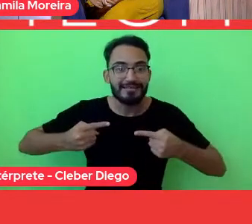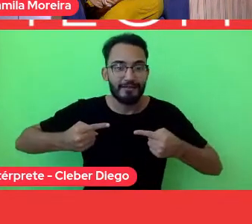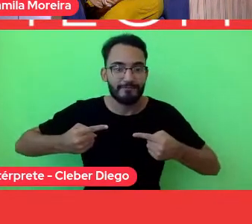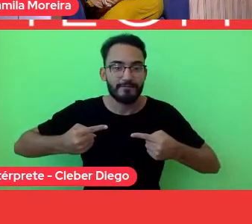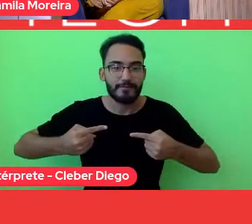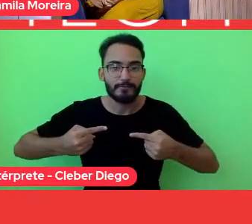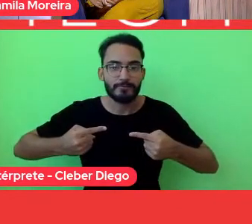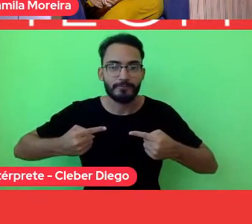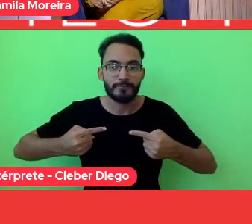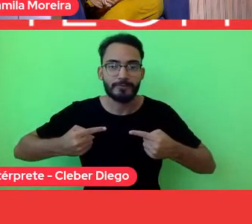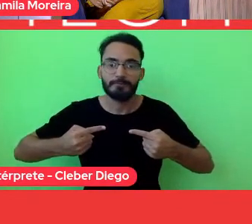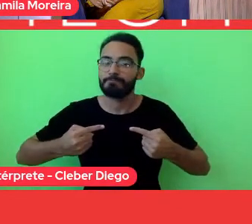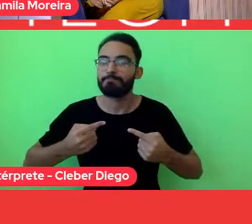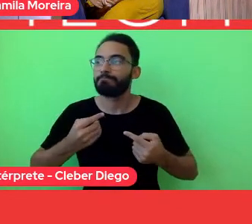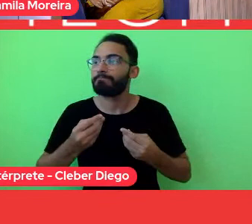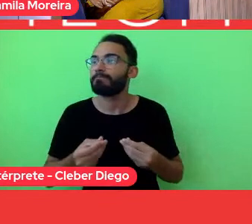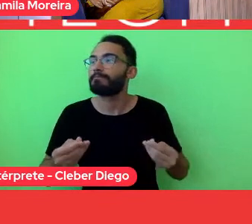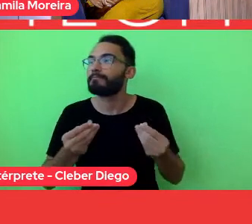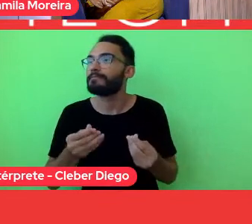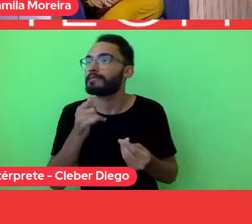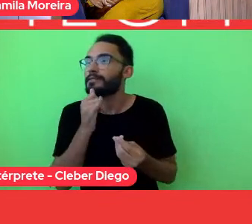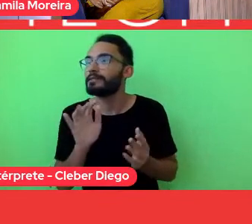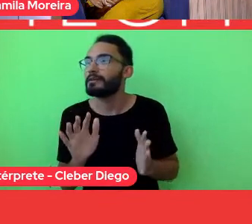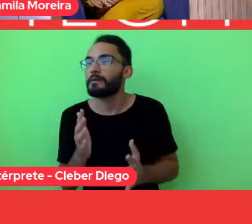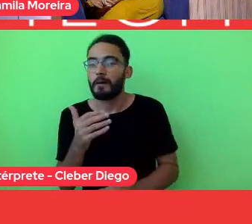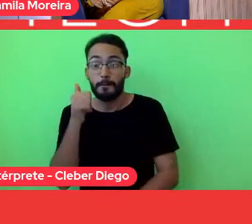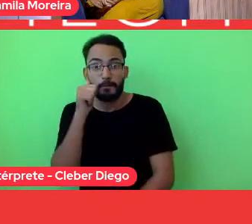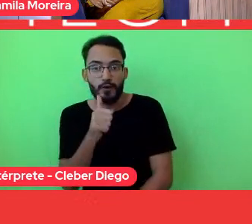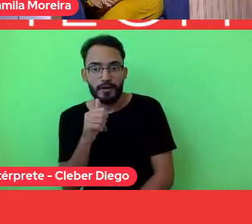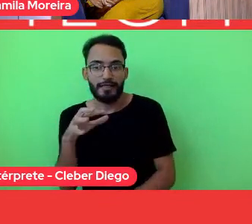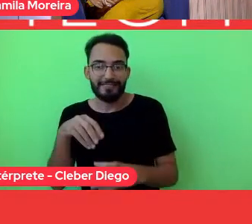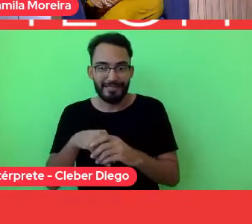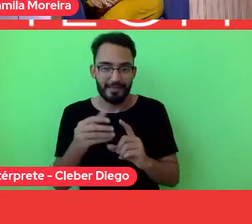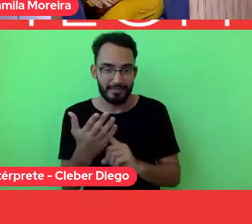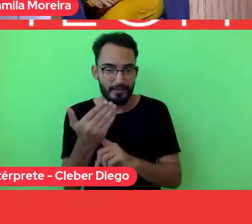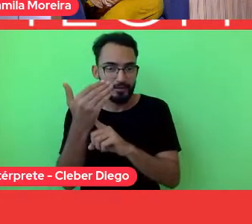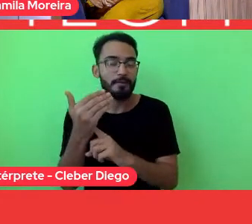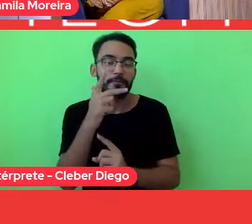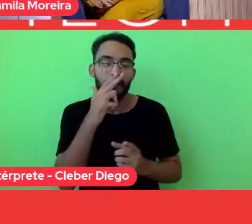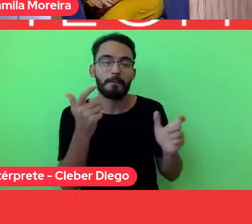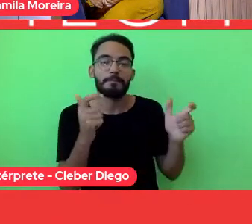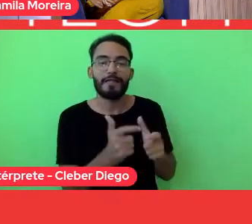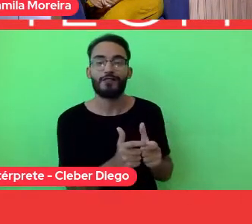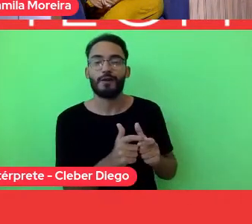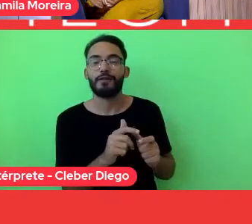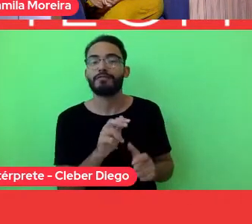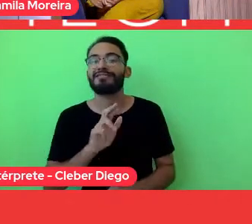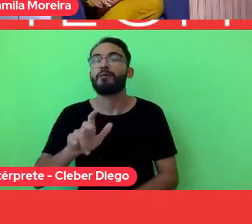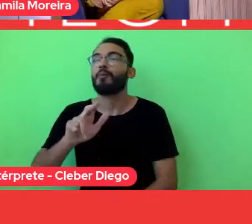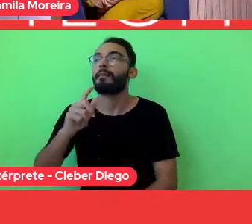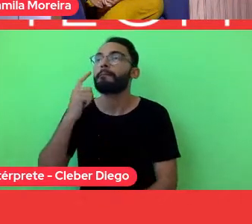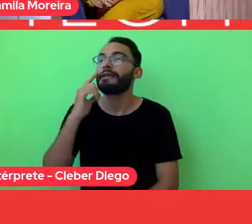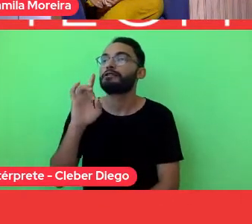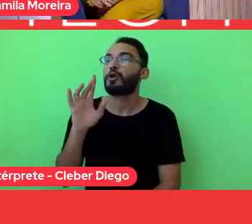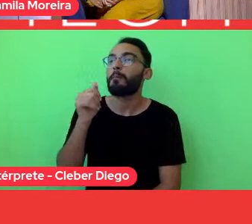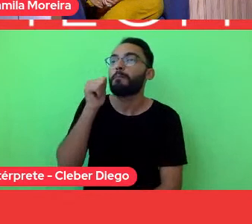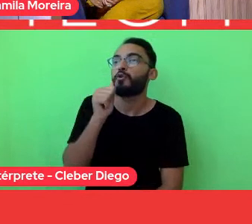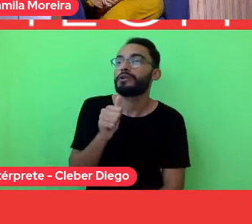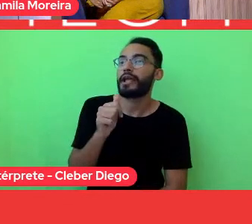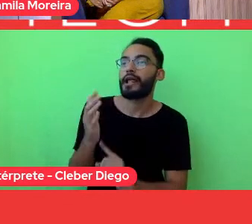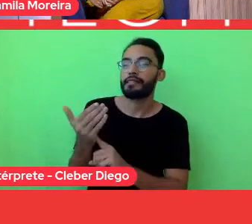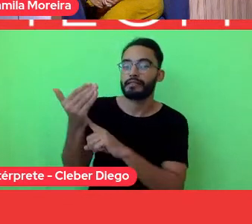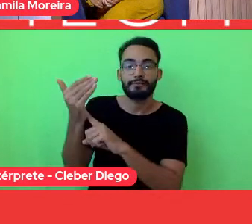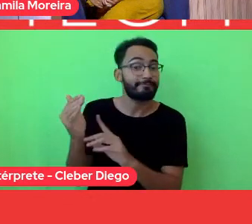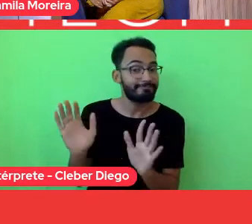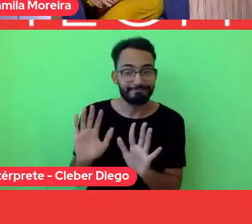enfim, de, sei lá, ser mulher na tecnologia, ficam muito menores, porque não é mais sobre ser mulher na tecnologia, né?